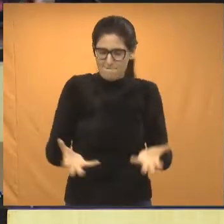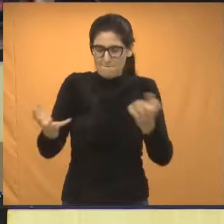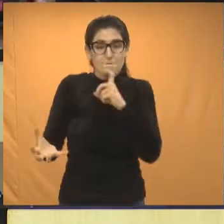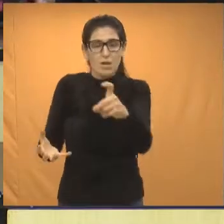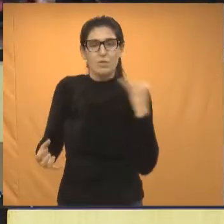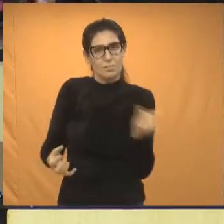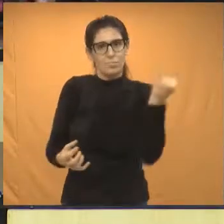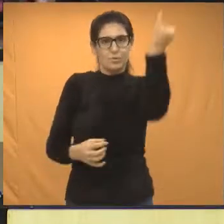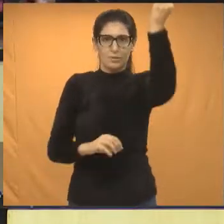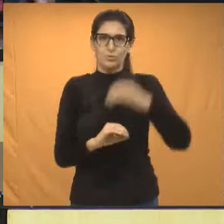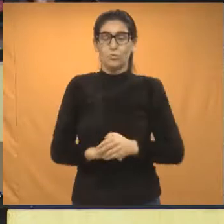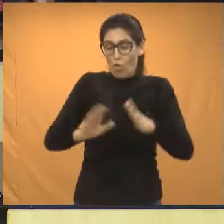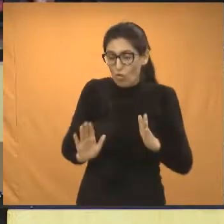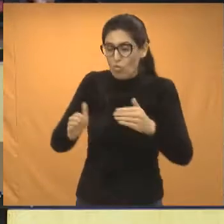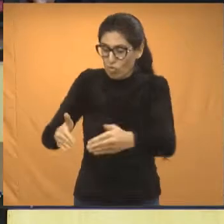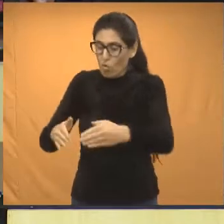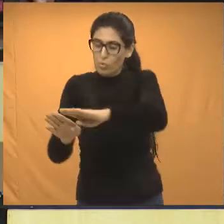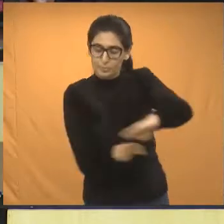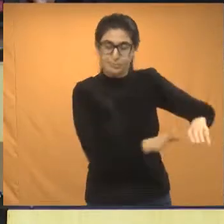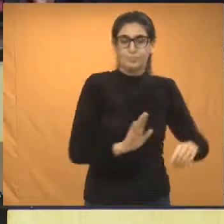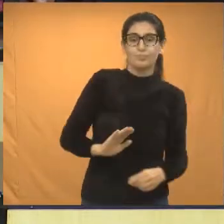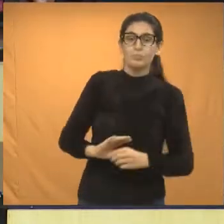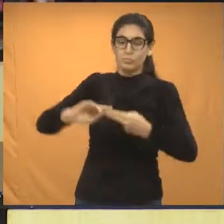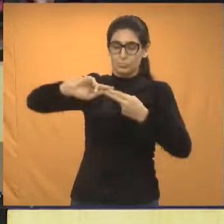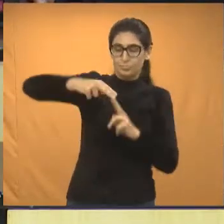porque realmente parece dar plena